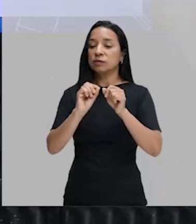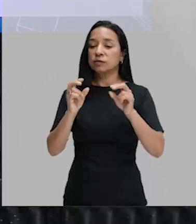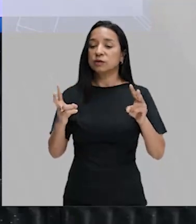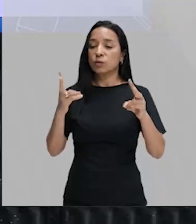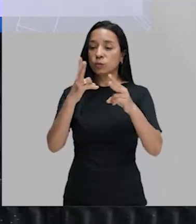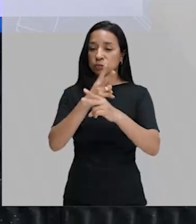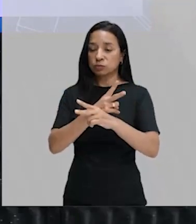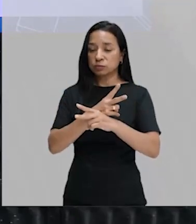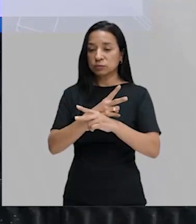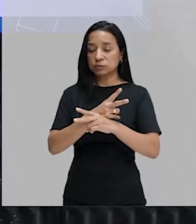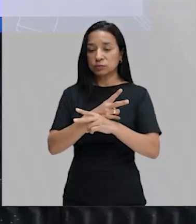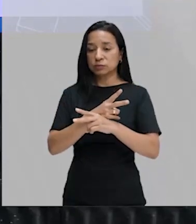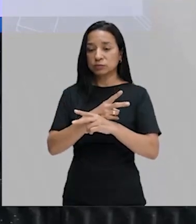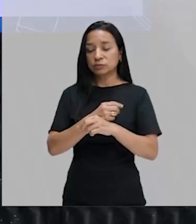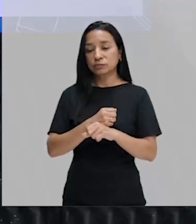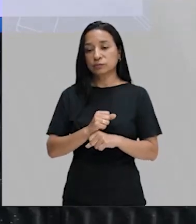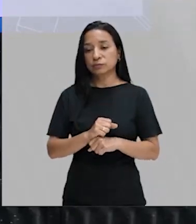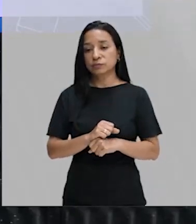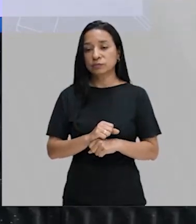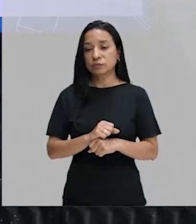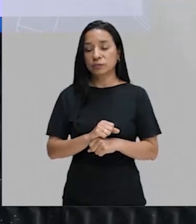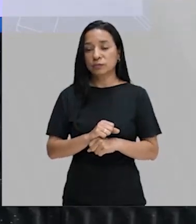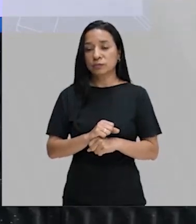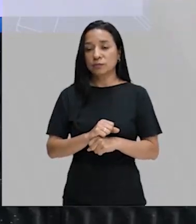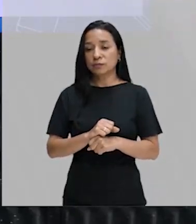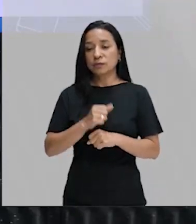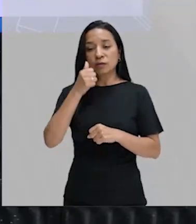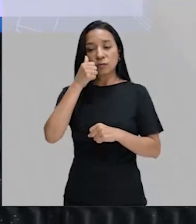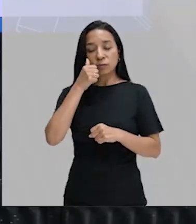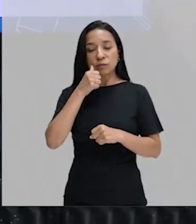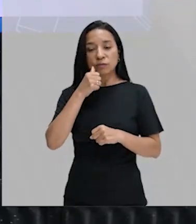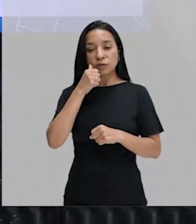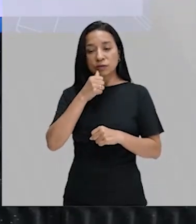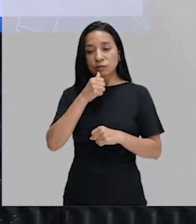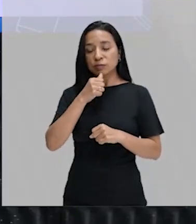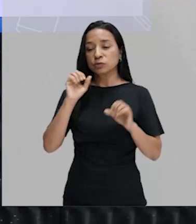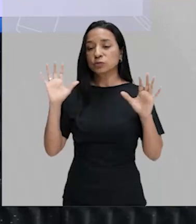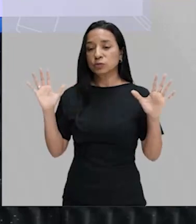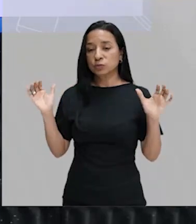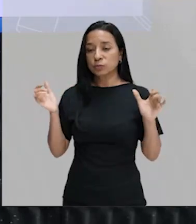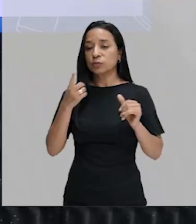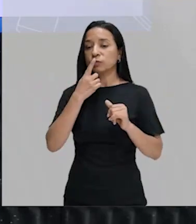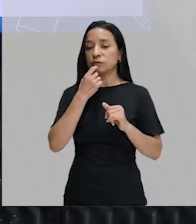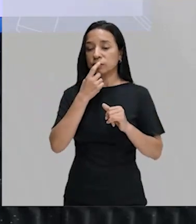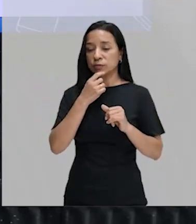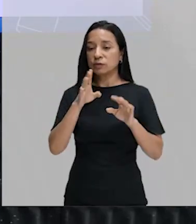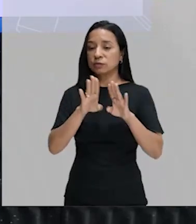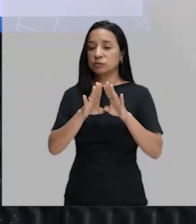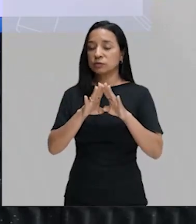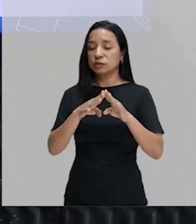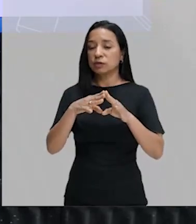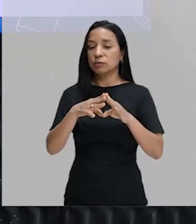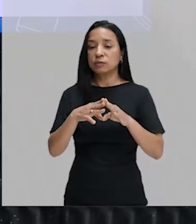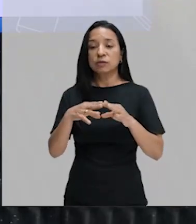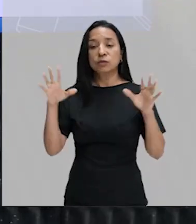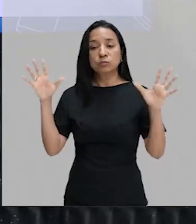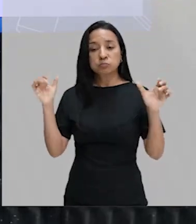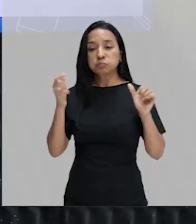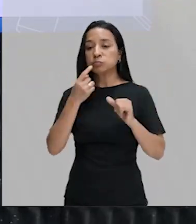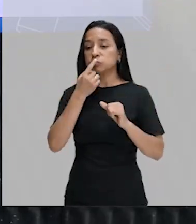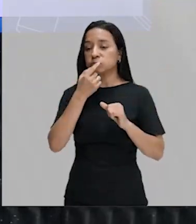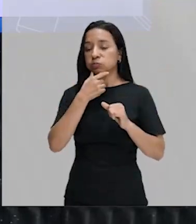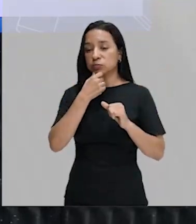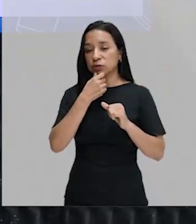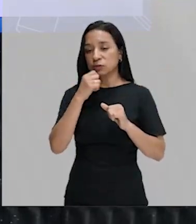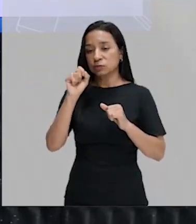de... considere o cruzamento entre fêmeas de pombos vermelhos com machos azuis. Como é que seria